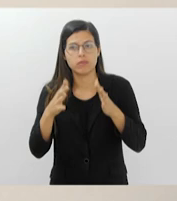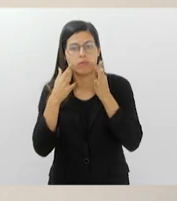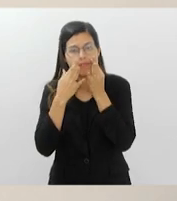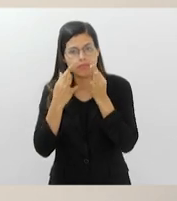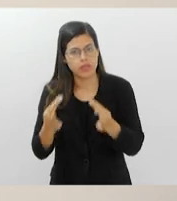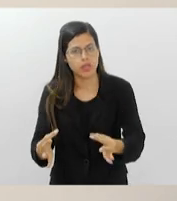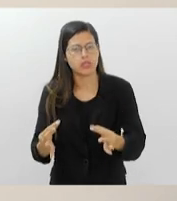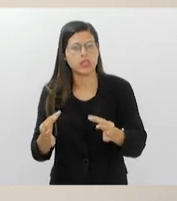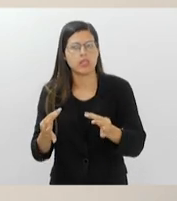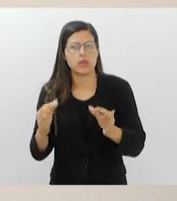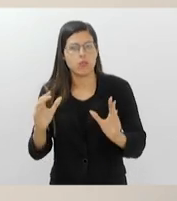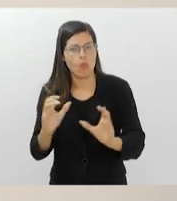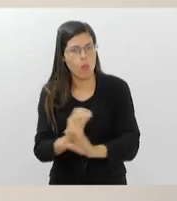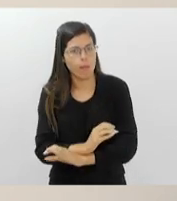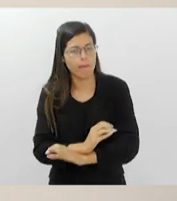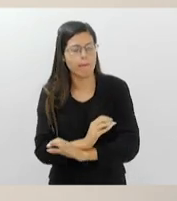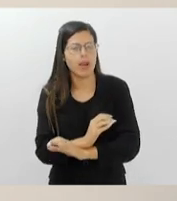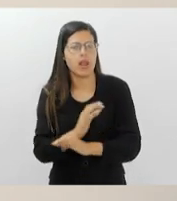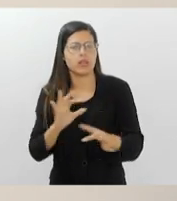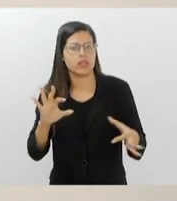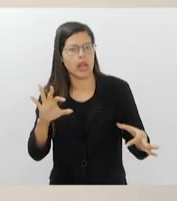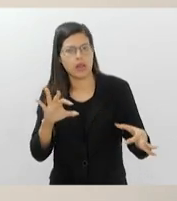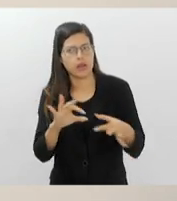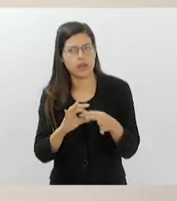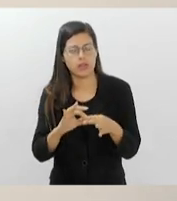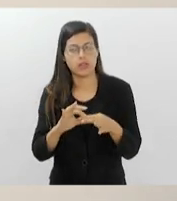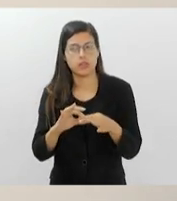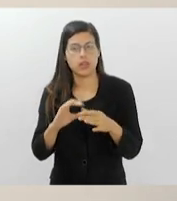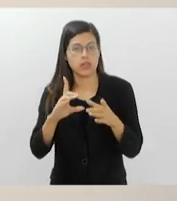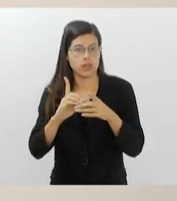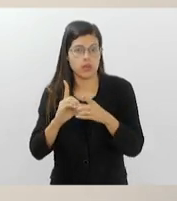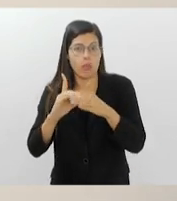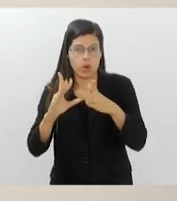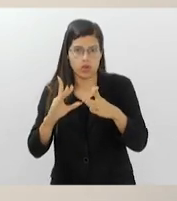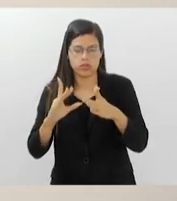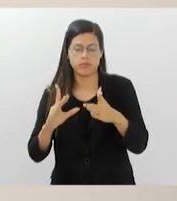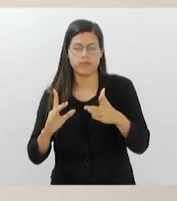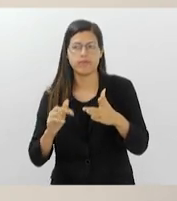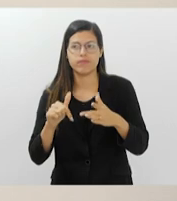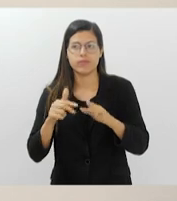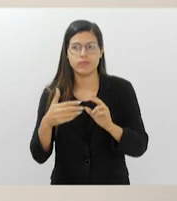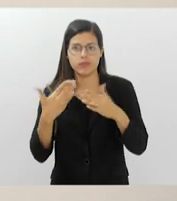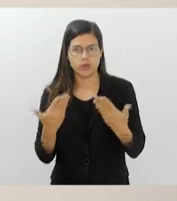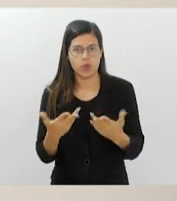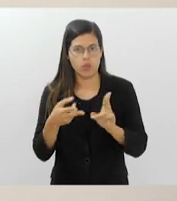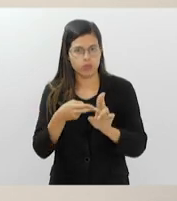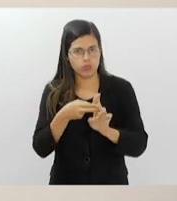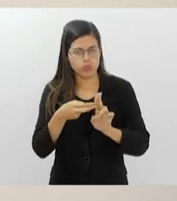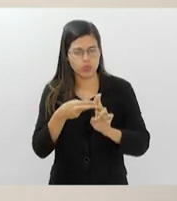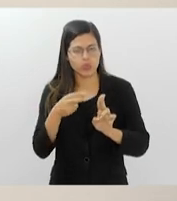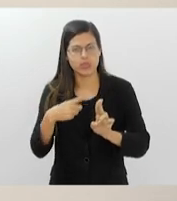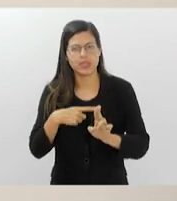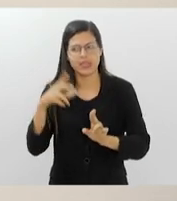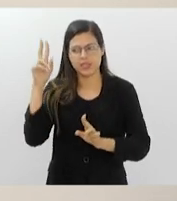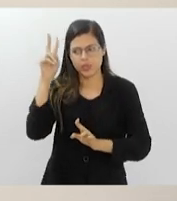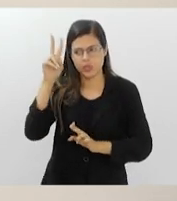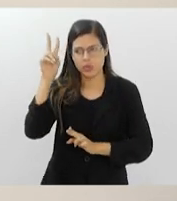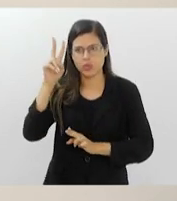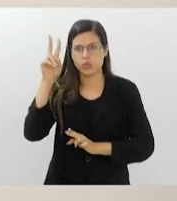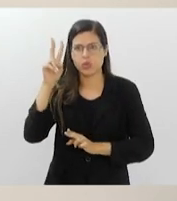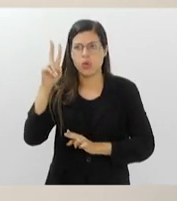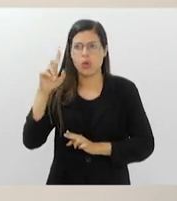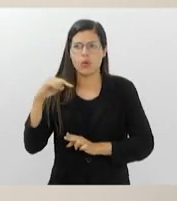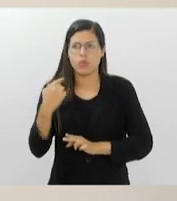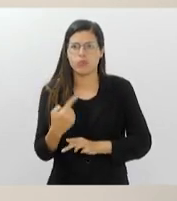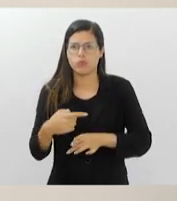fato integral de fato horizontal e de fato democrática então o SUS tem essa história né a nossa o nosso